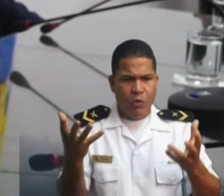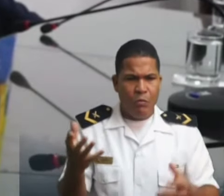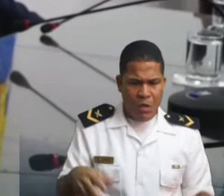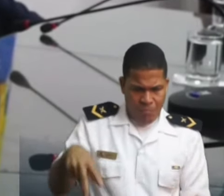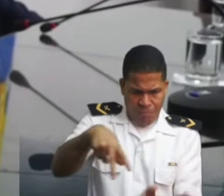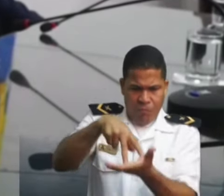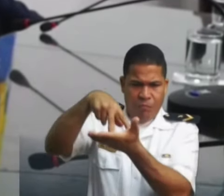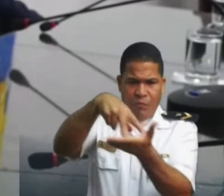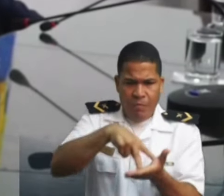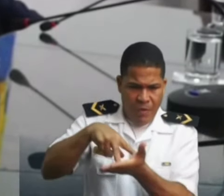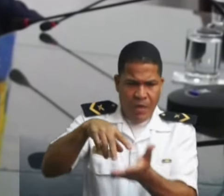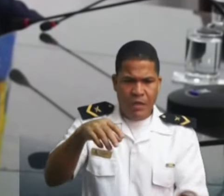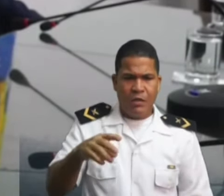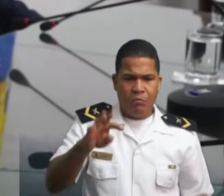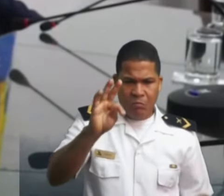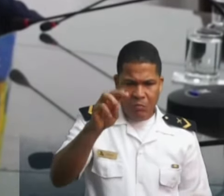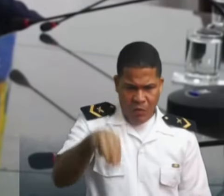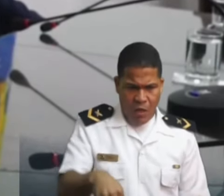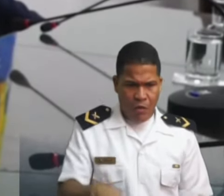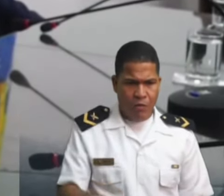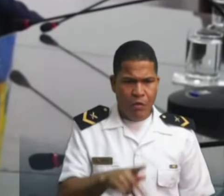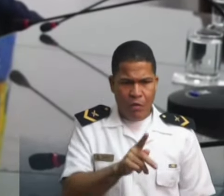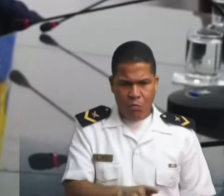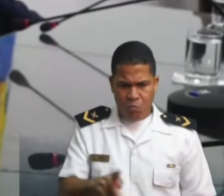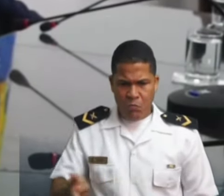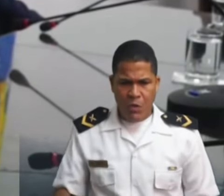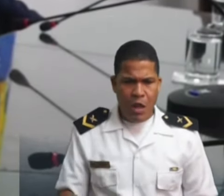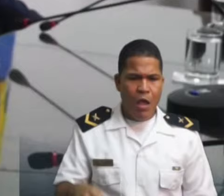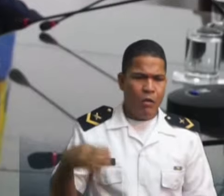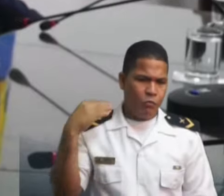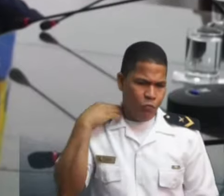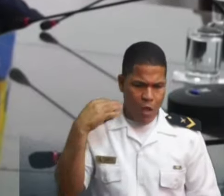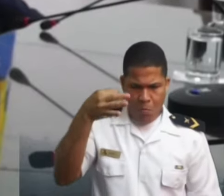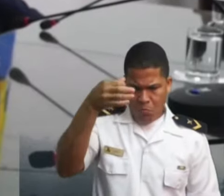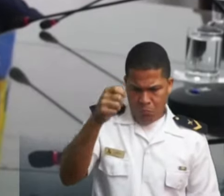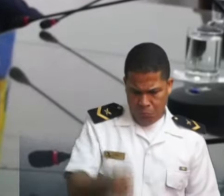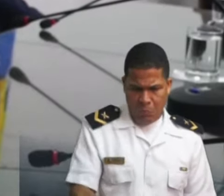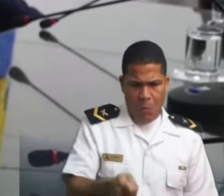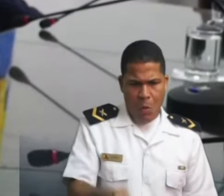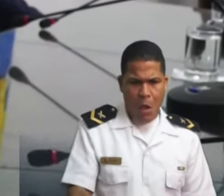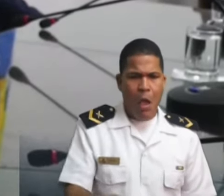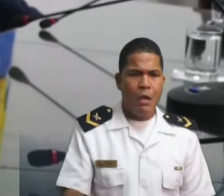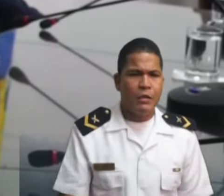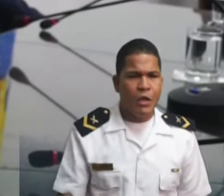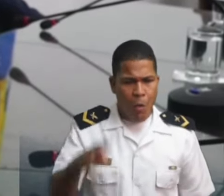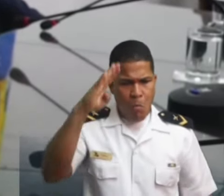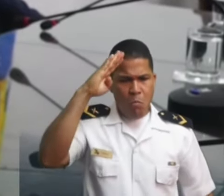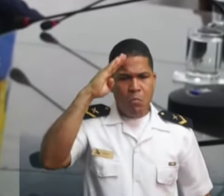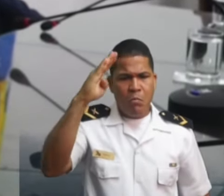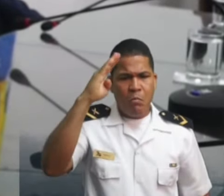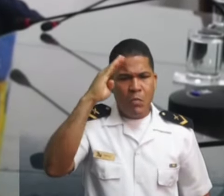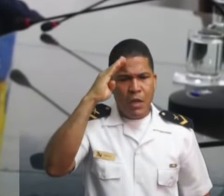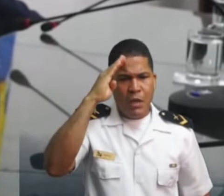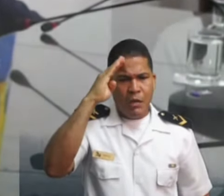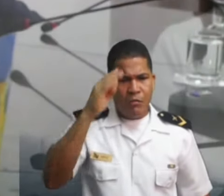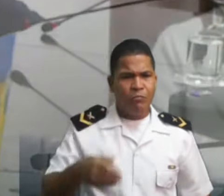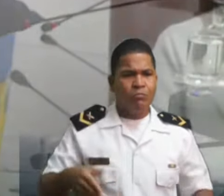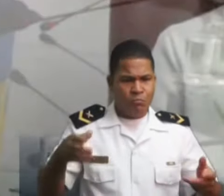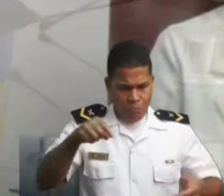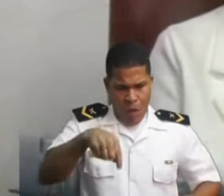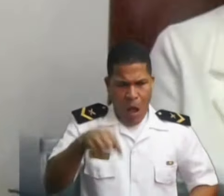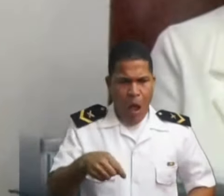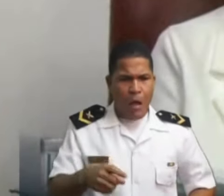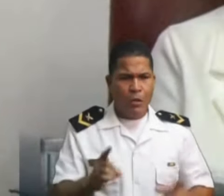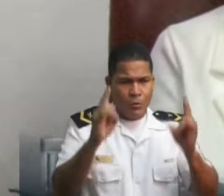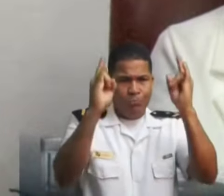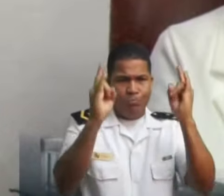tribunal. Presidentes, juízes, servidores civis e militares, que neste belo edifício